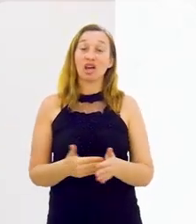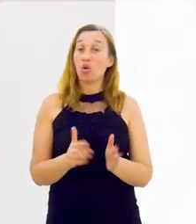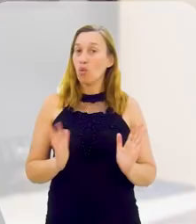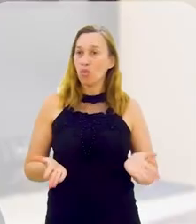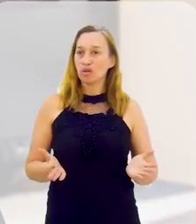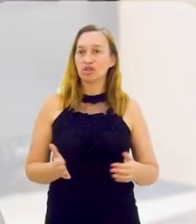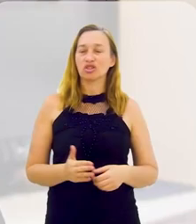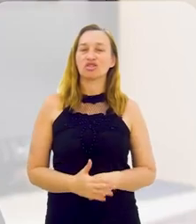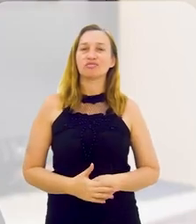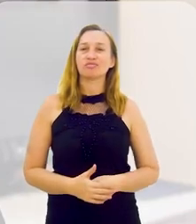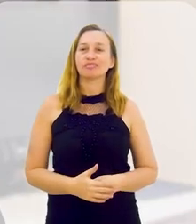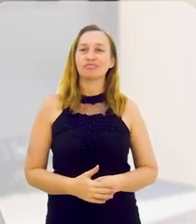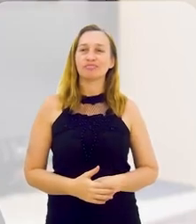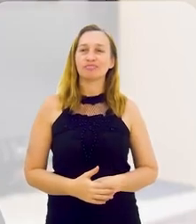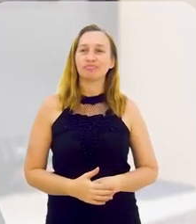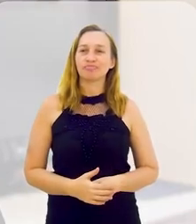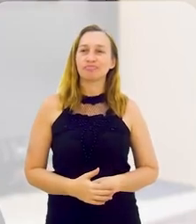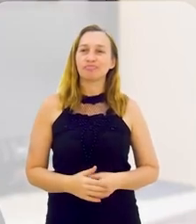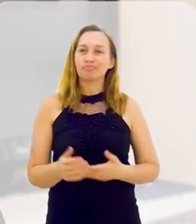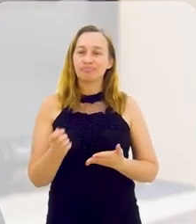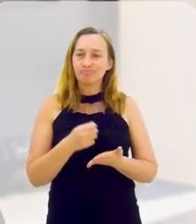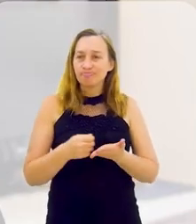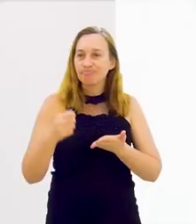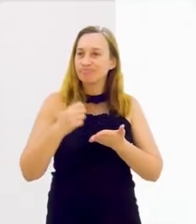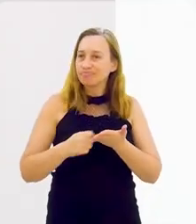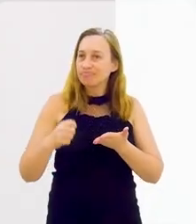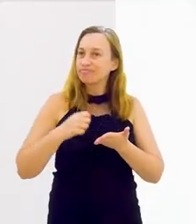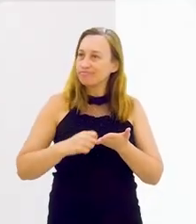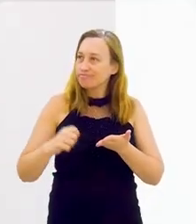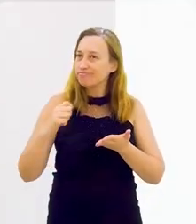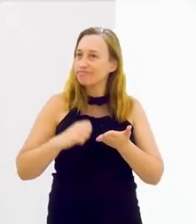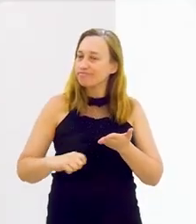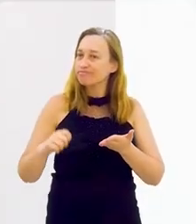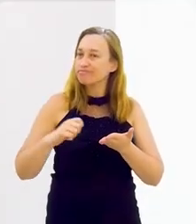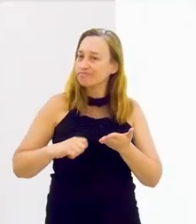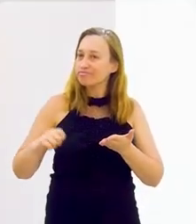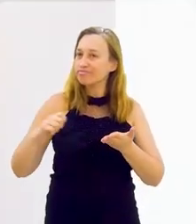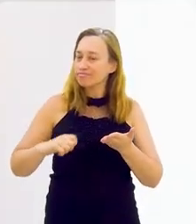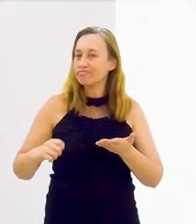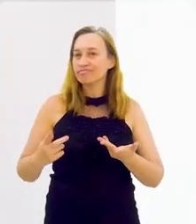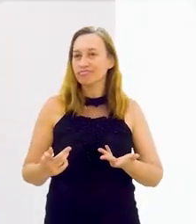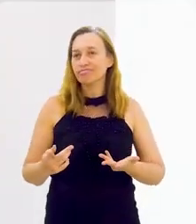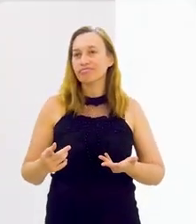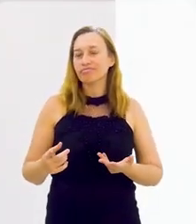praticar. Eu acho que criatividade, né? A gente tem esse tabu, né?